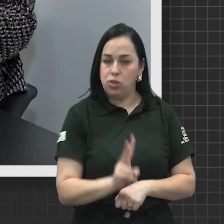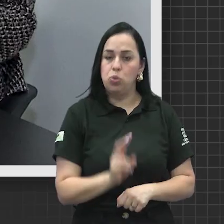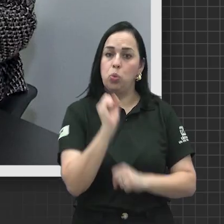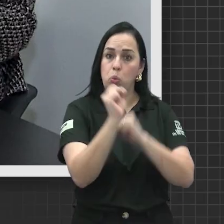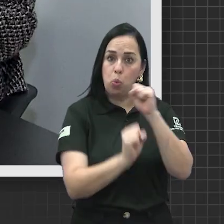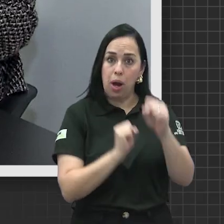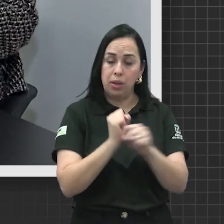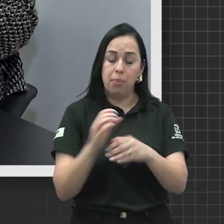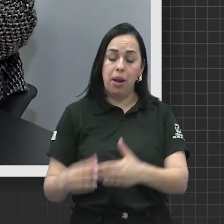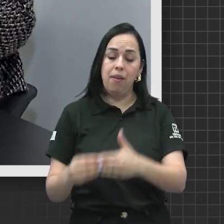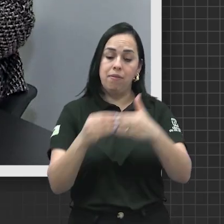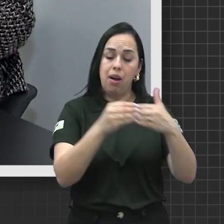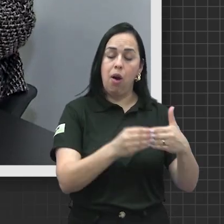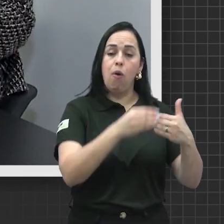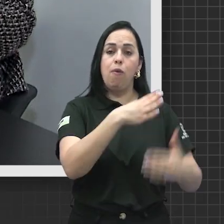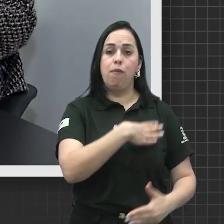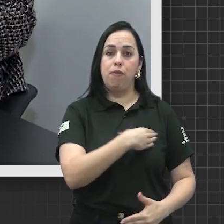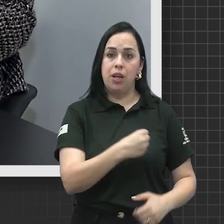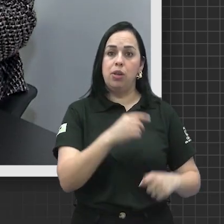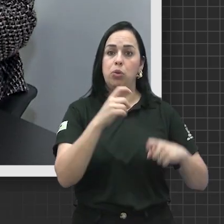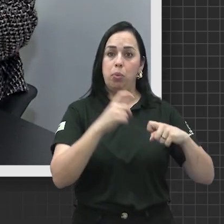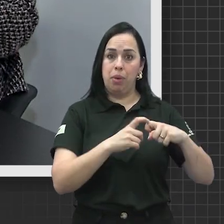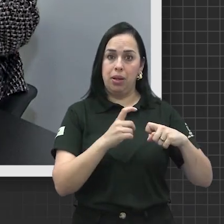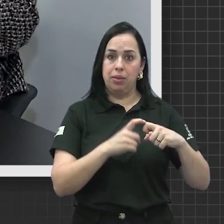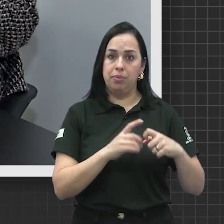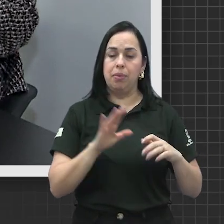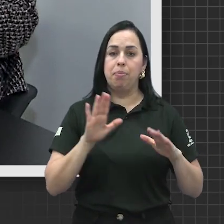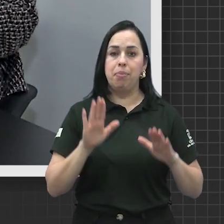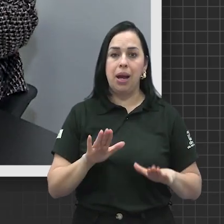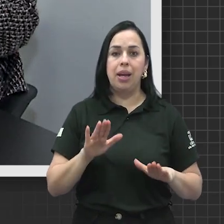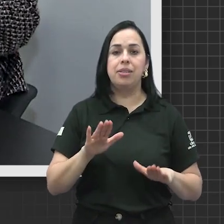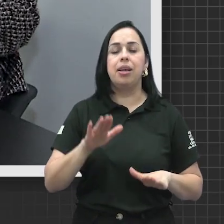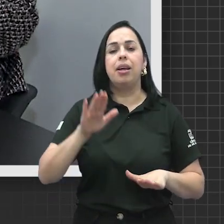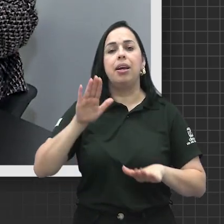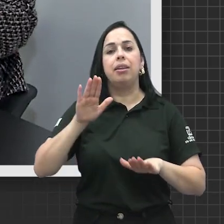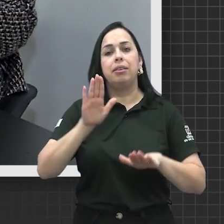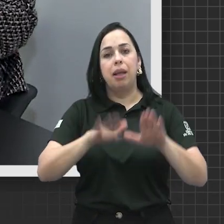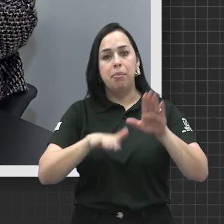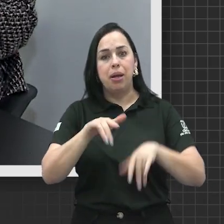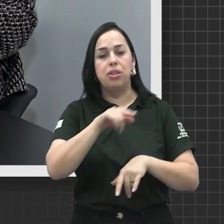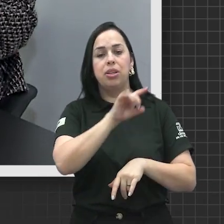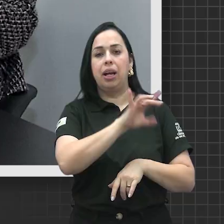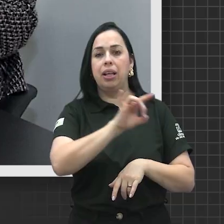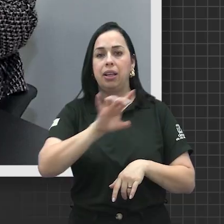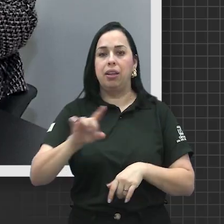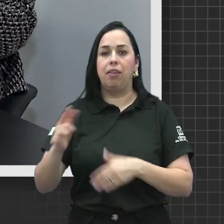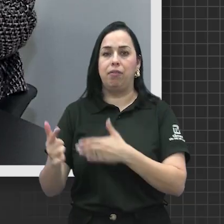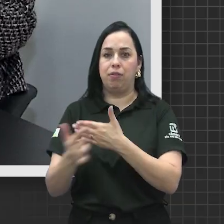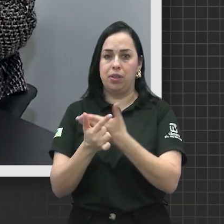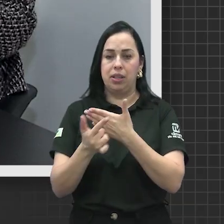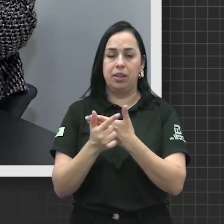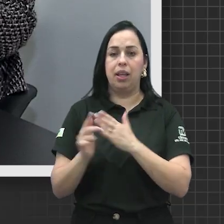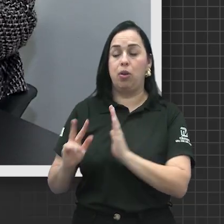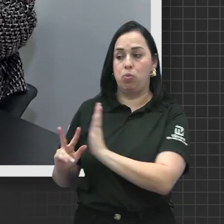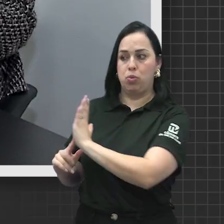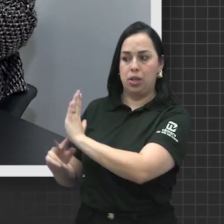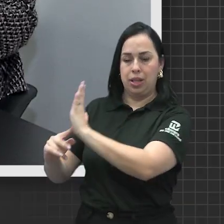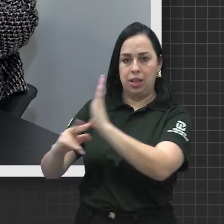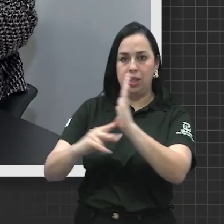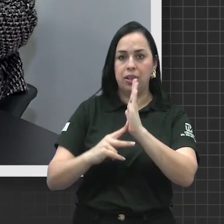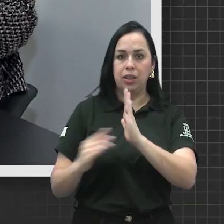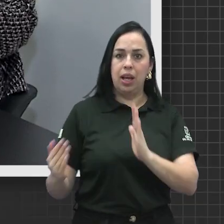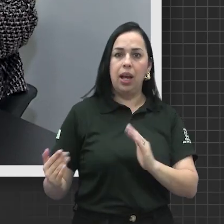de idade. O que o empregado tem que se ater? Cada categoria de função, hoje, nós temos um sindicato